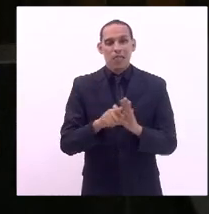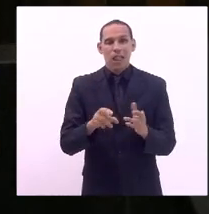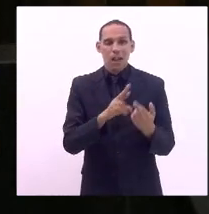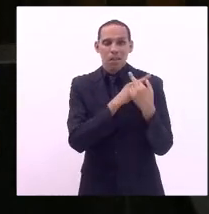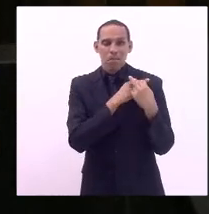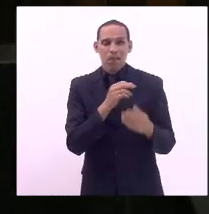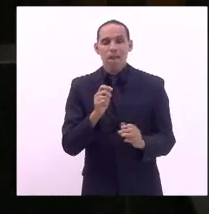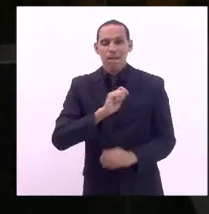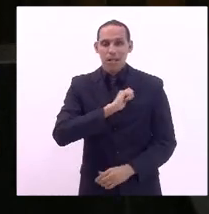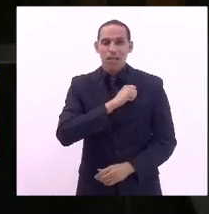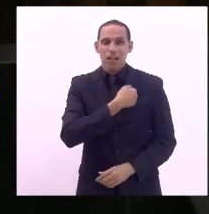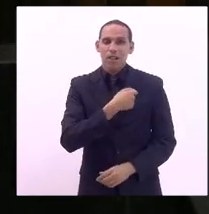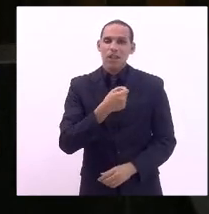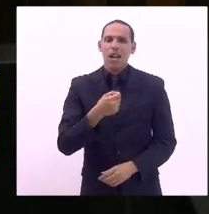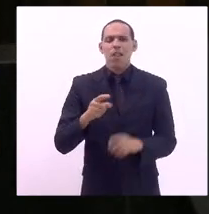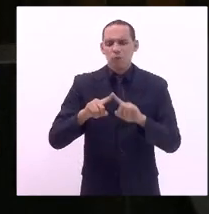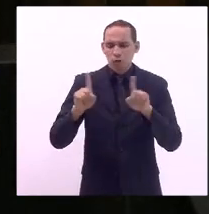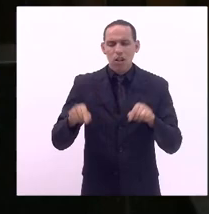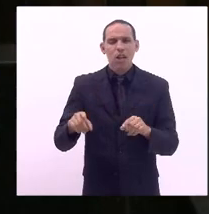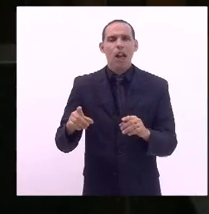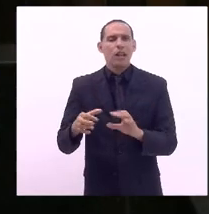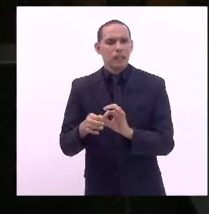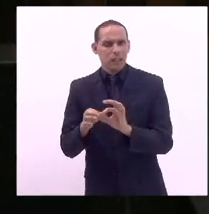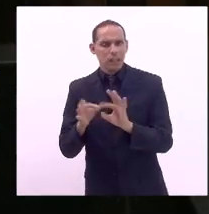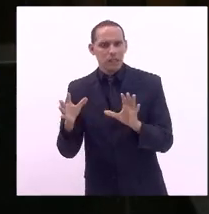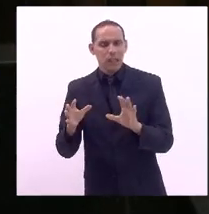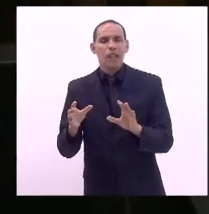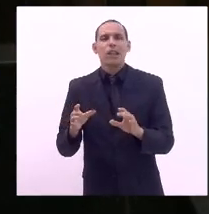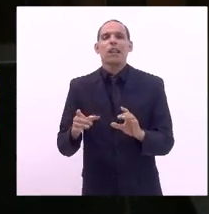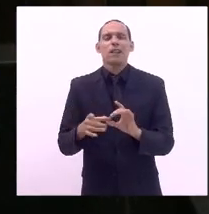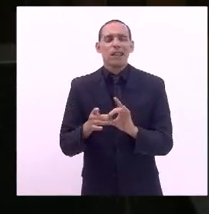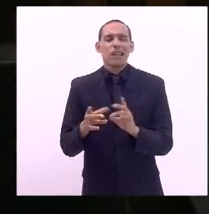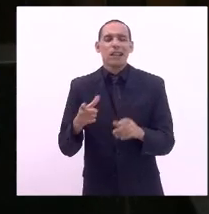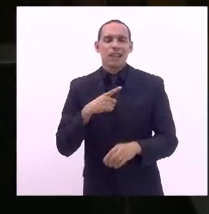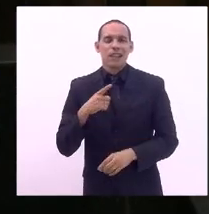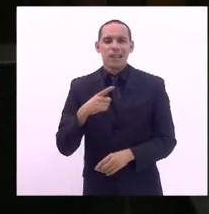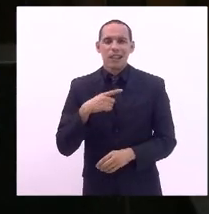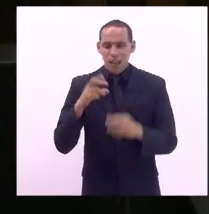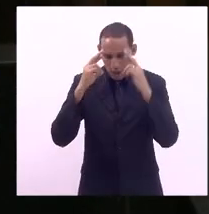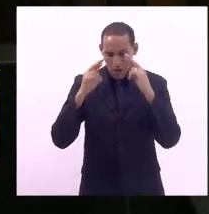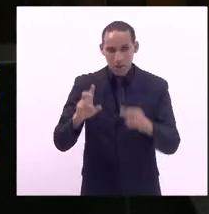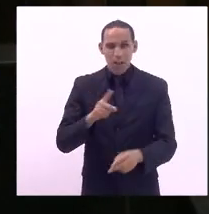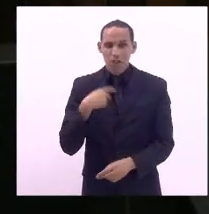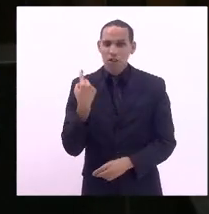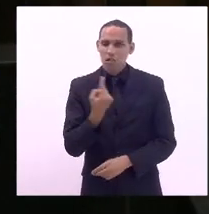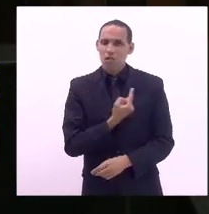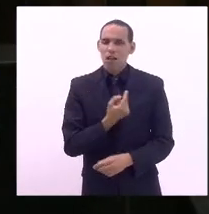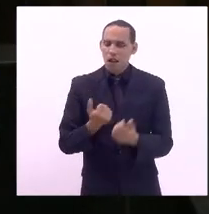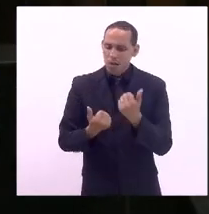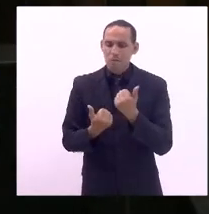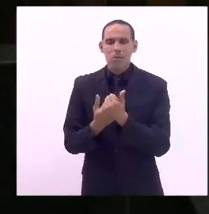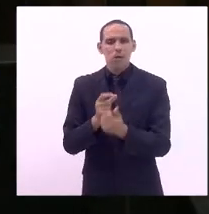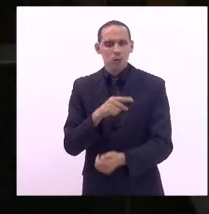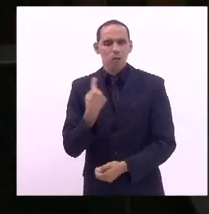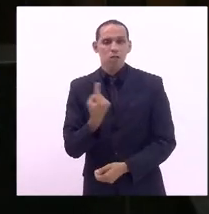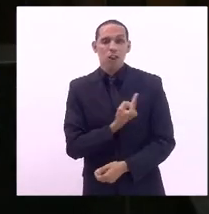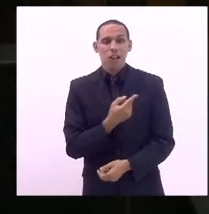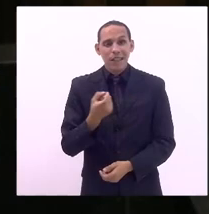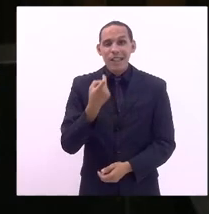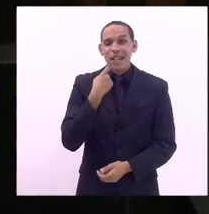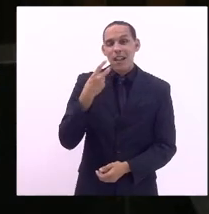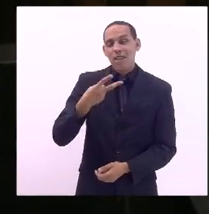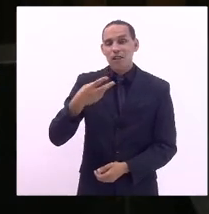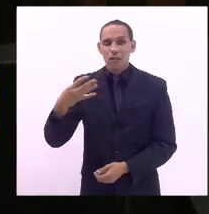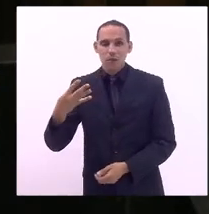DETRAN merecem respeito, têm nosso apoio e, por isso, essa nossa cobrança do governo. Agora, na sexta-feira, dia 24, às